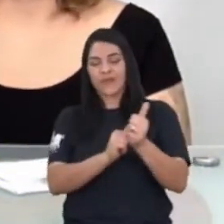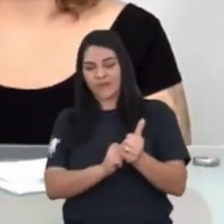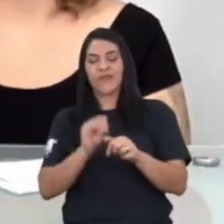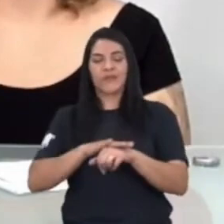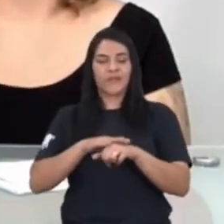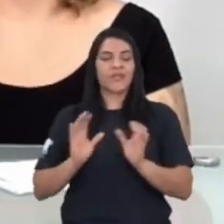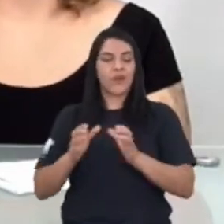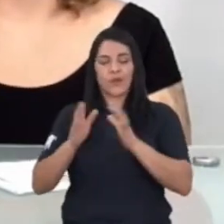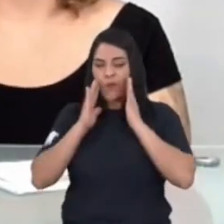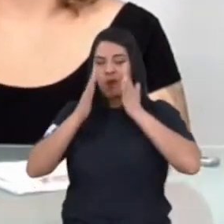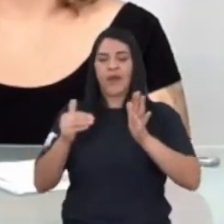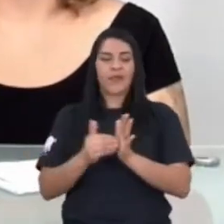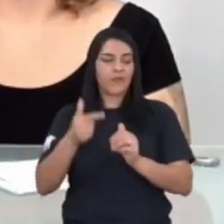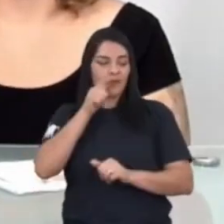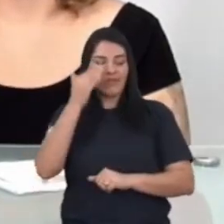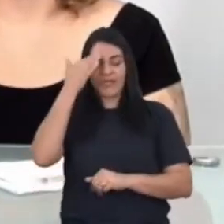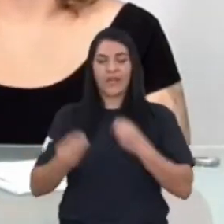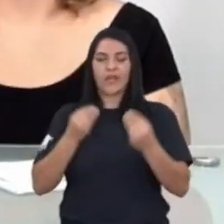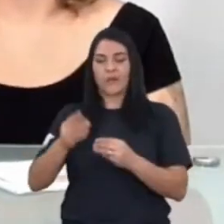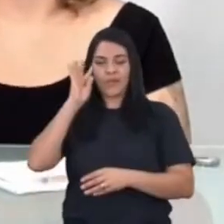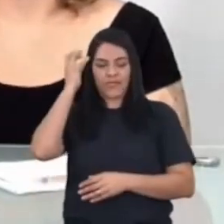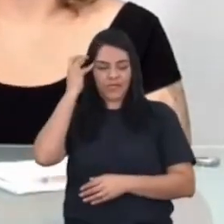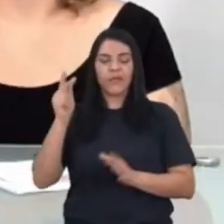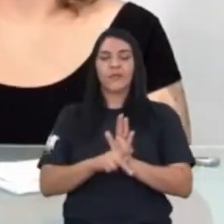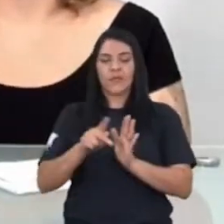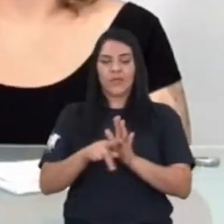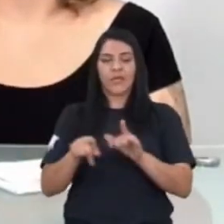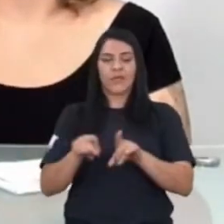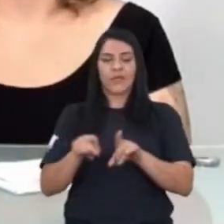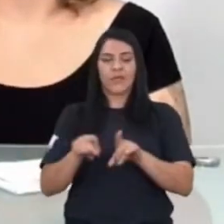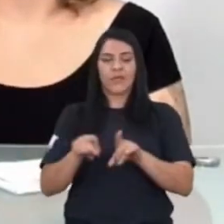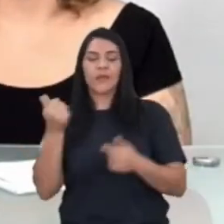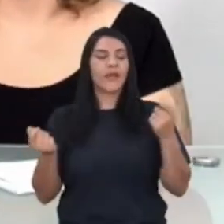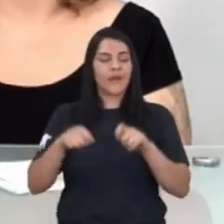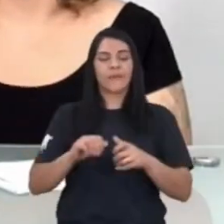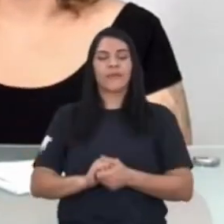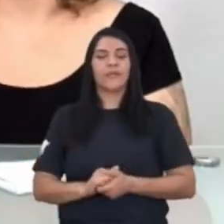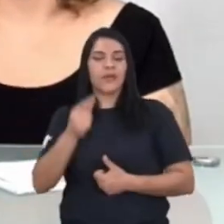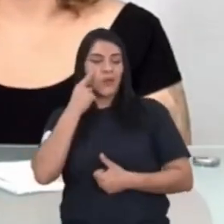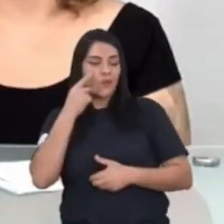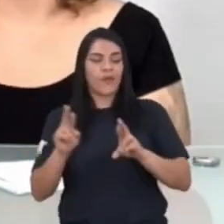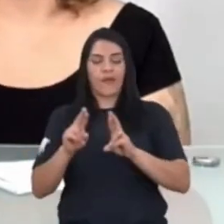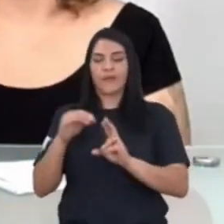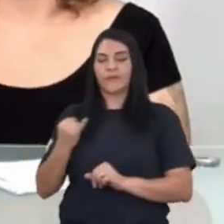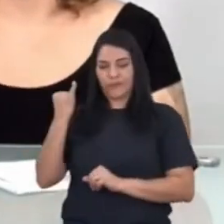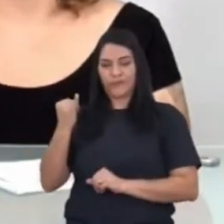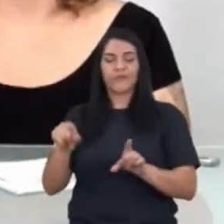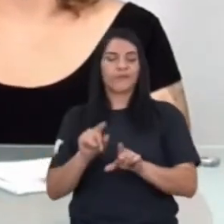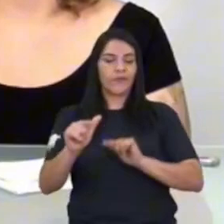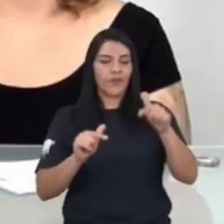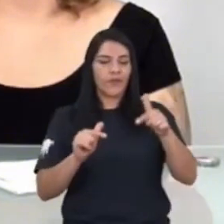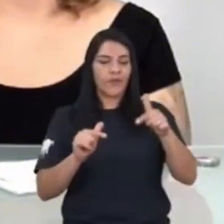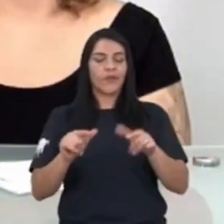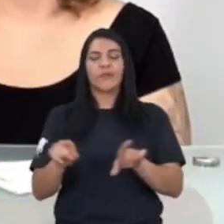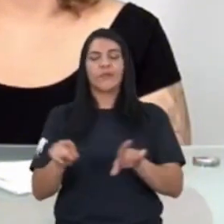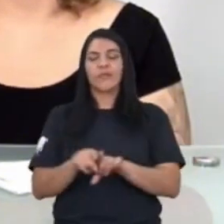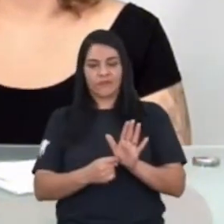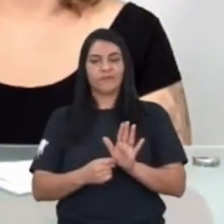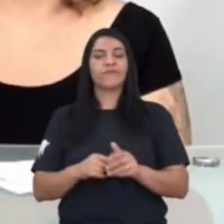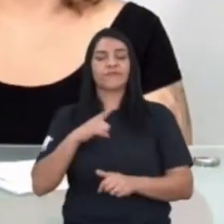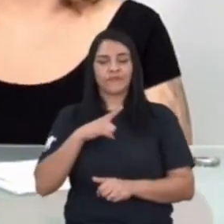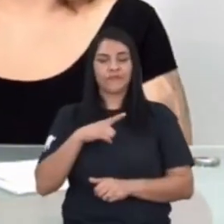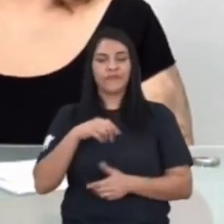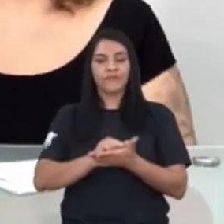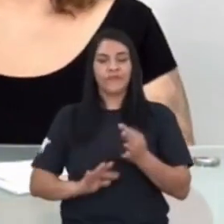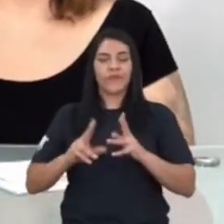esse grupo focal, até para entender como que é uma tomada de decisão para esse projeto, quais são as melhorias possíveis, e ouvir a rede vai ser super importante, e outros também indicadores, né, de efetividade.